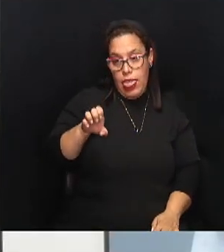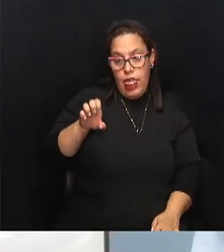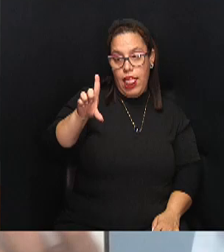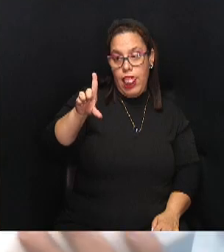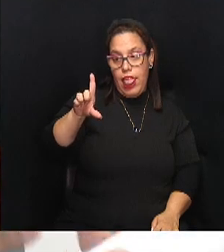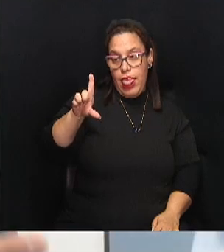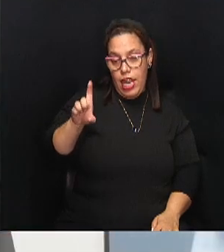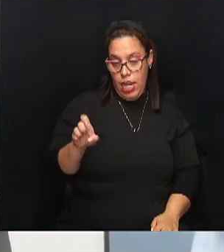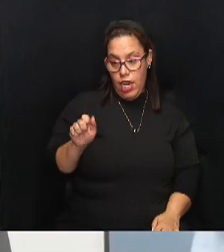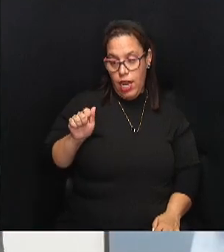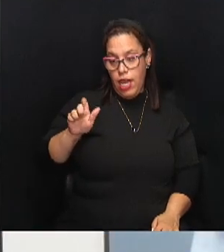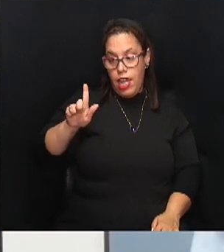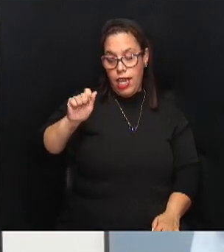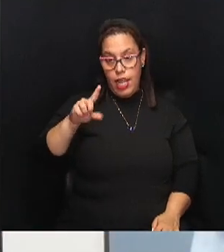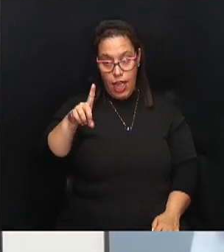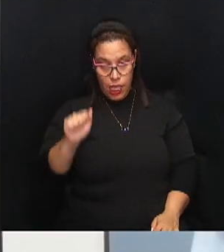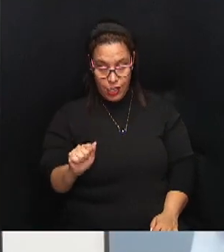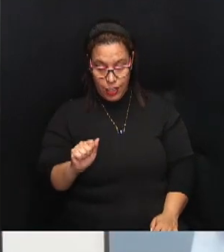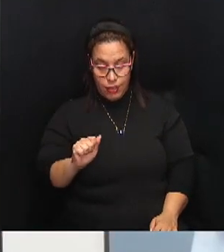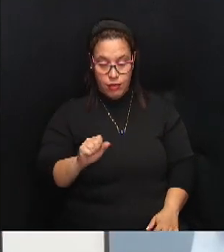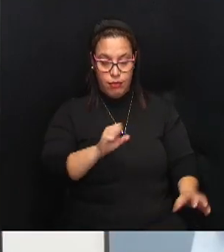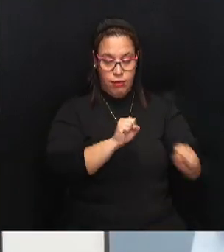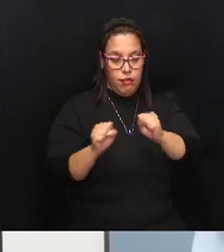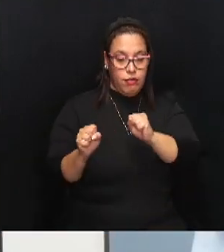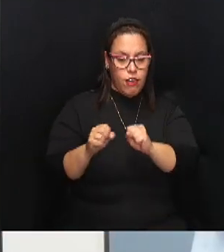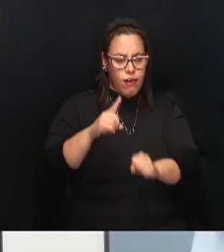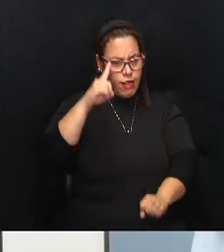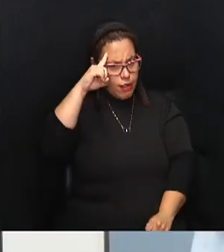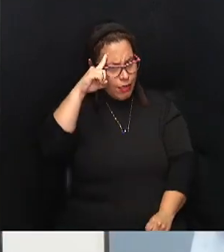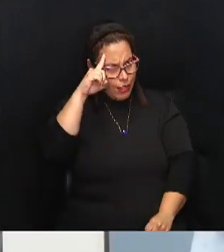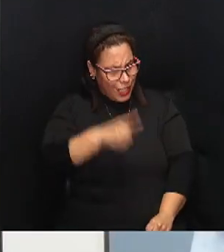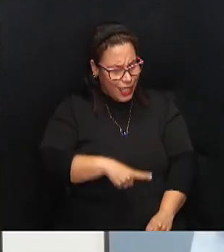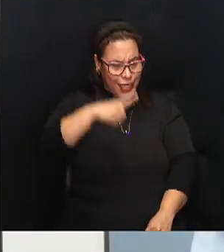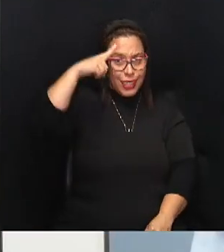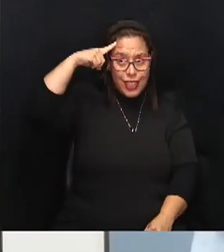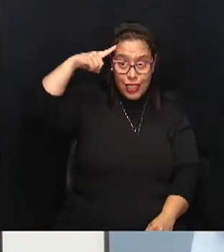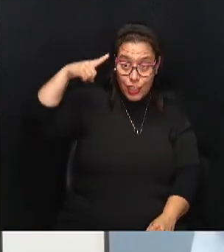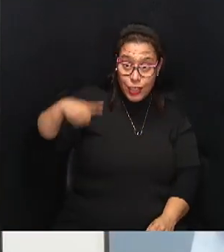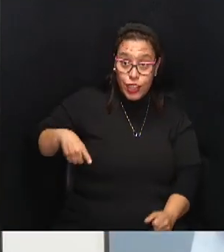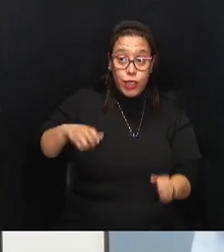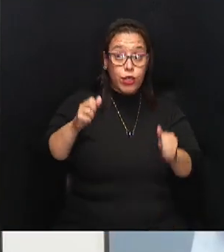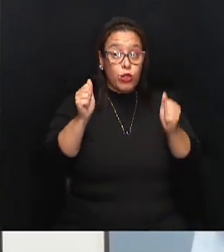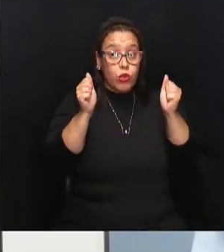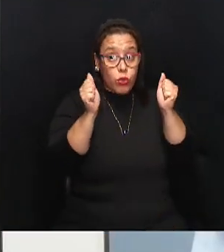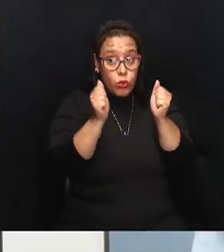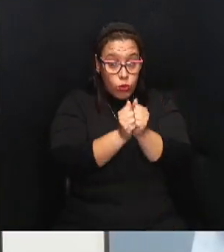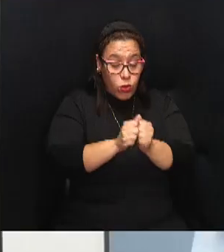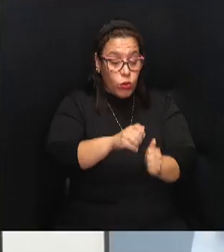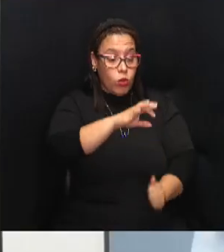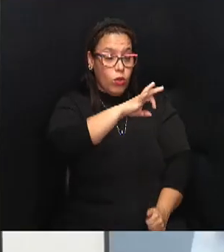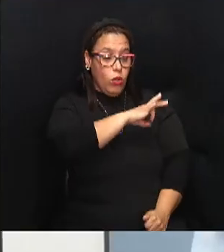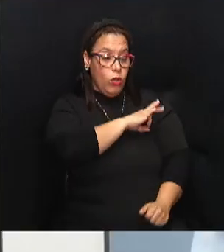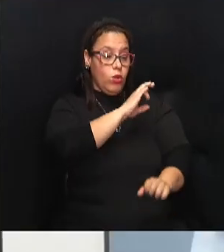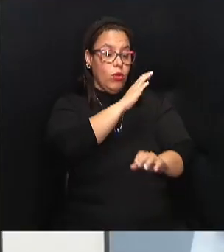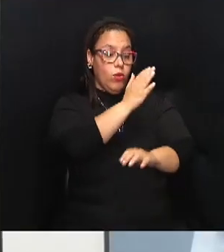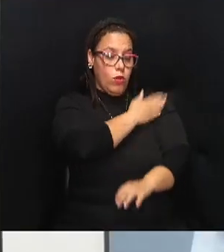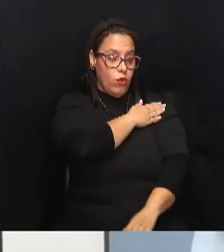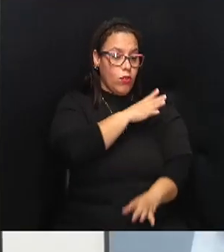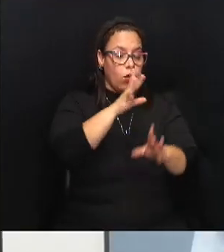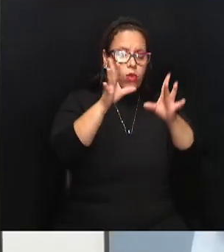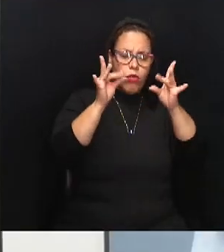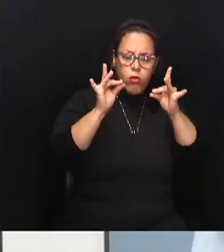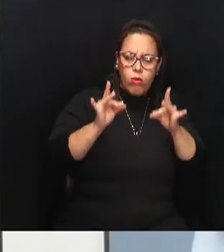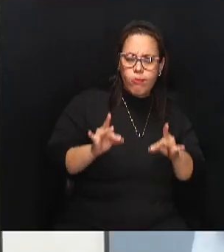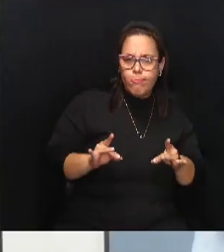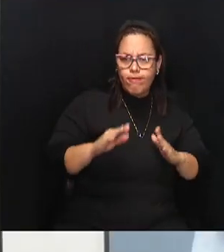isso. O poder municipal vai delegar, né, junto ao comando da Polícia Militar, ações